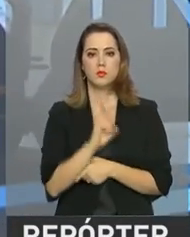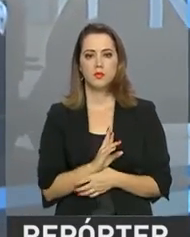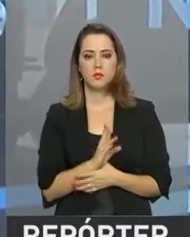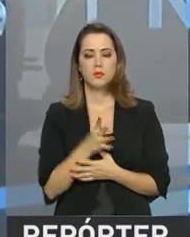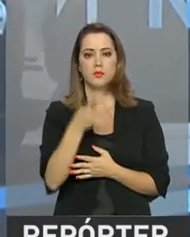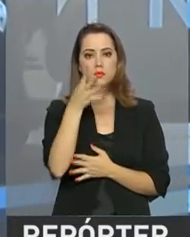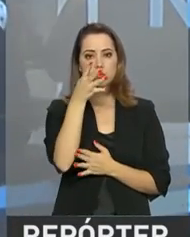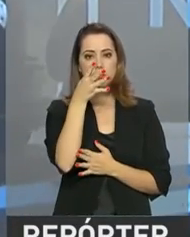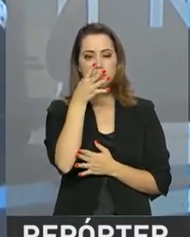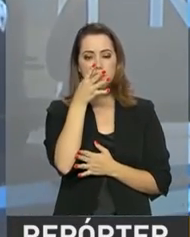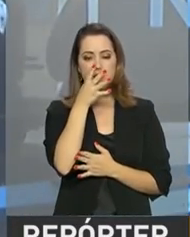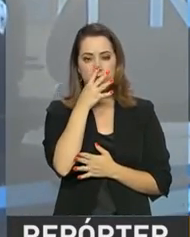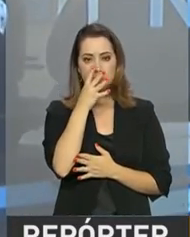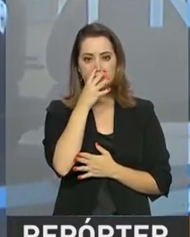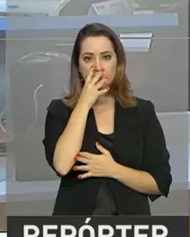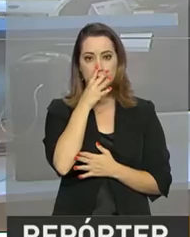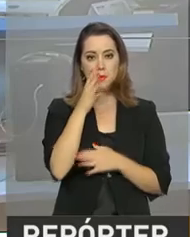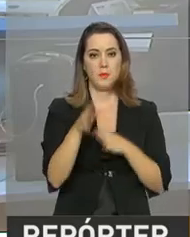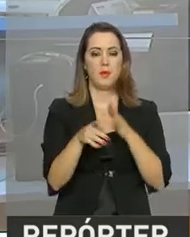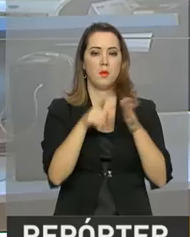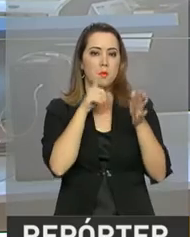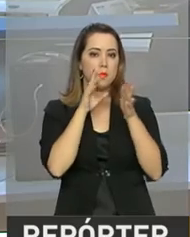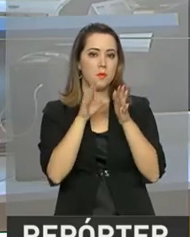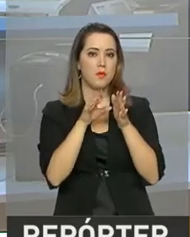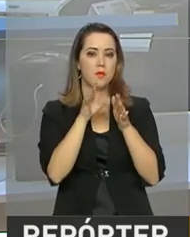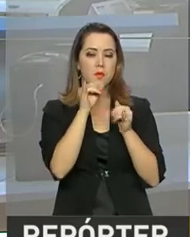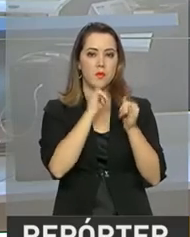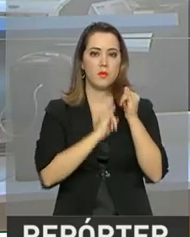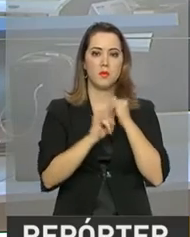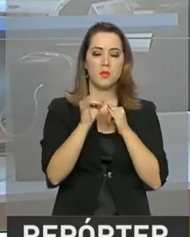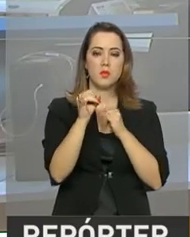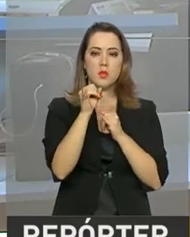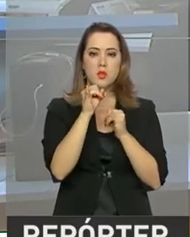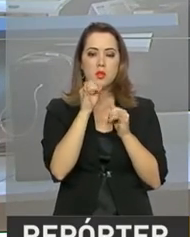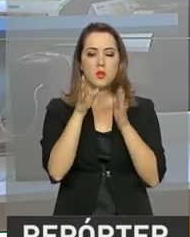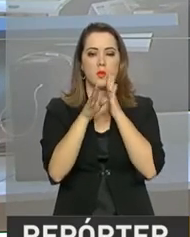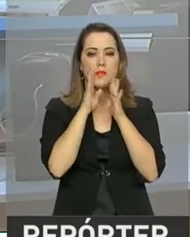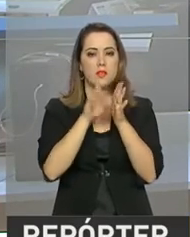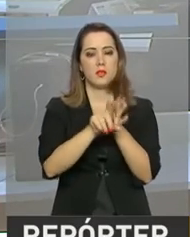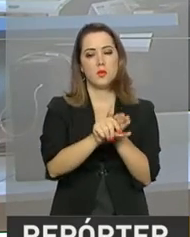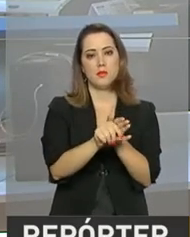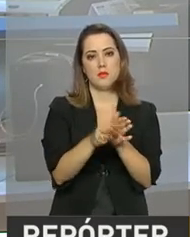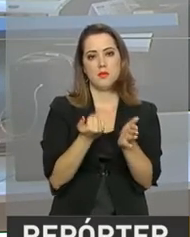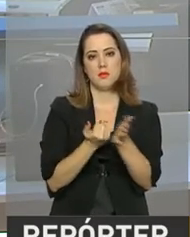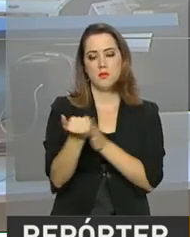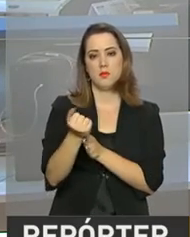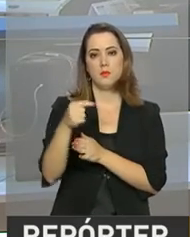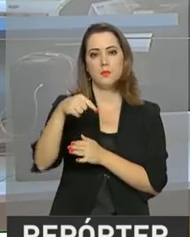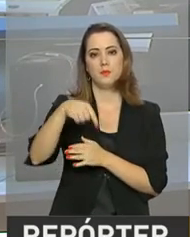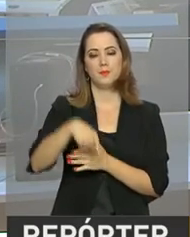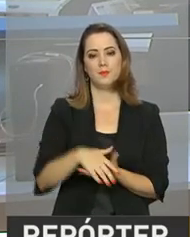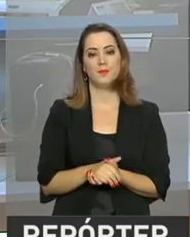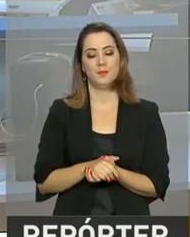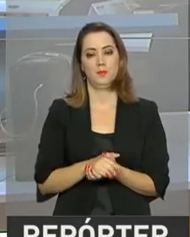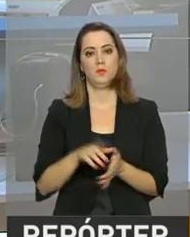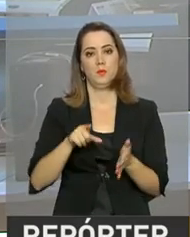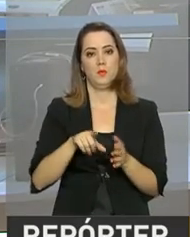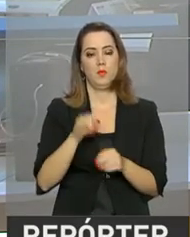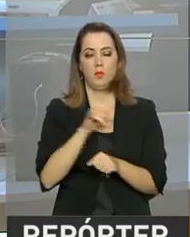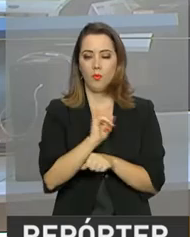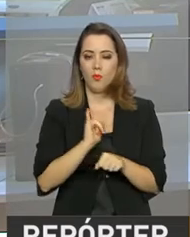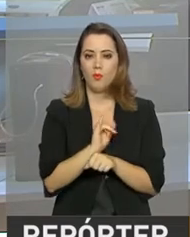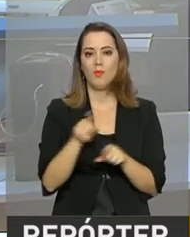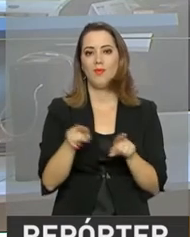edição do repórter e nbr acompanhe também as novidades em nossas redes sociais twitter facebook e também no